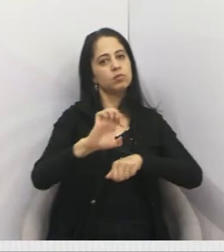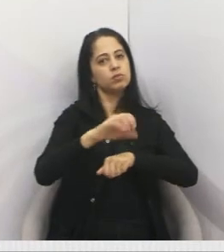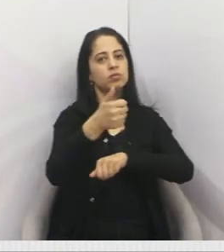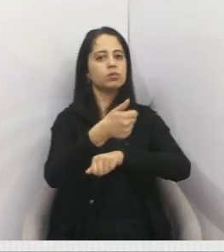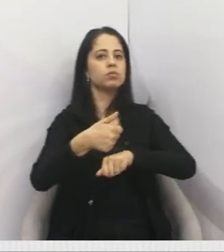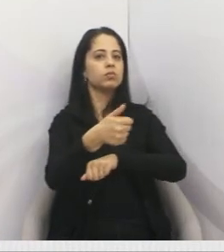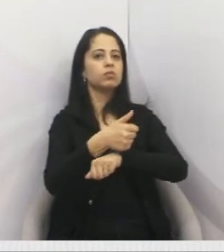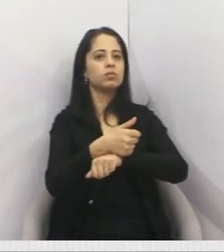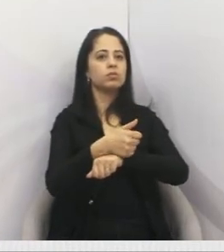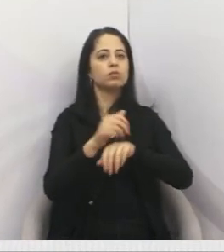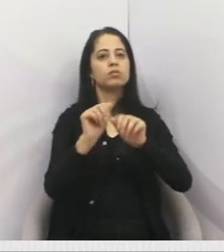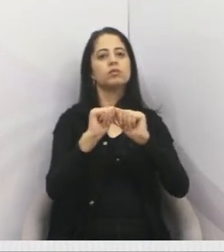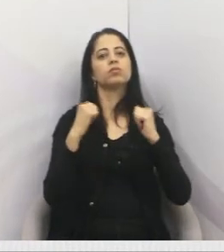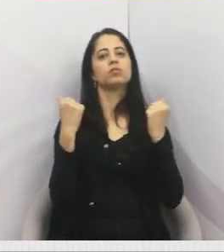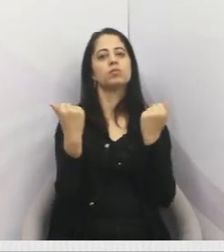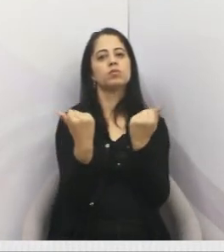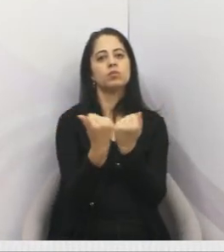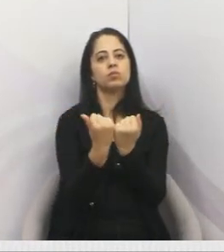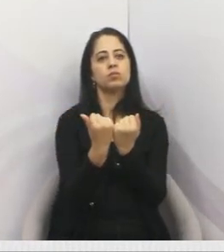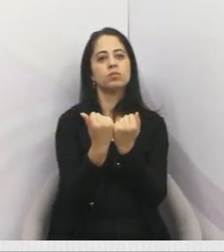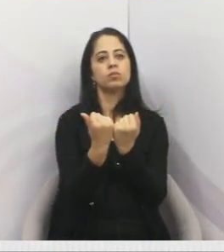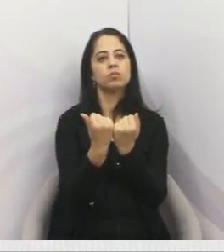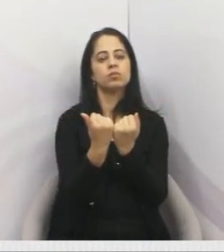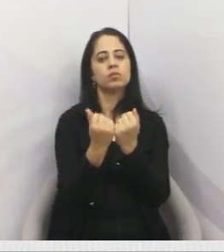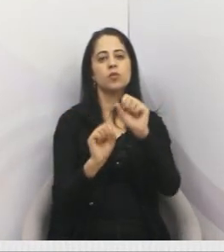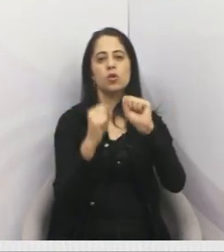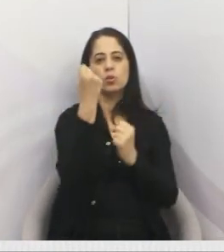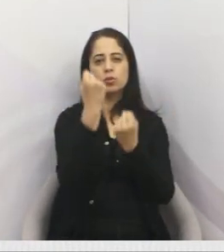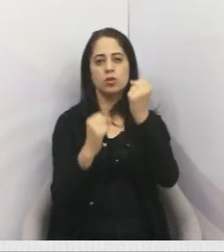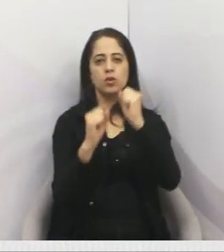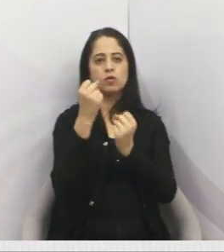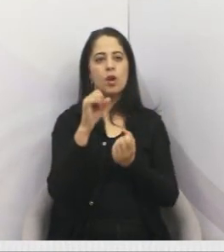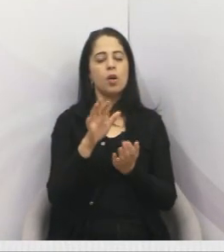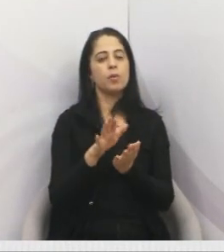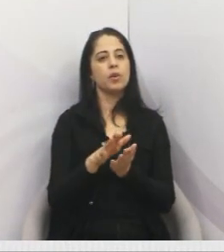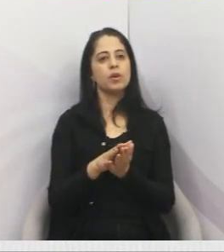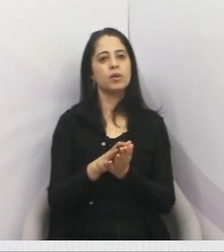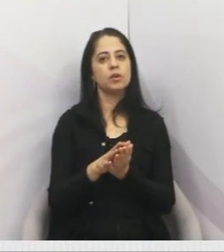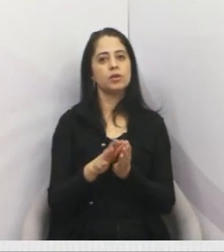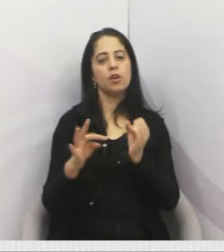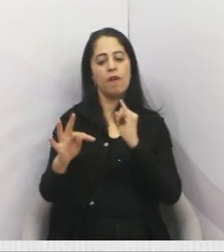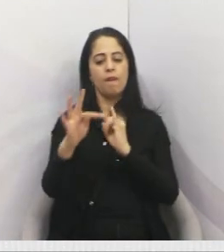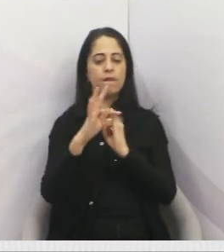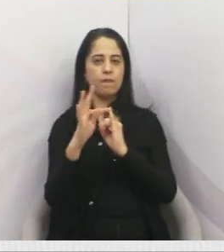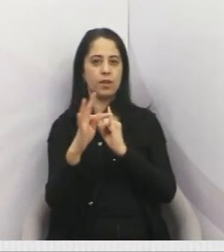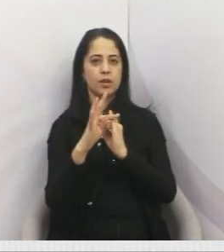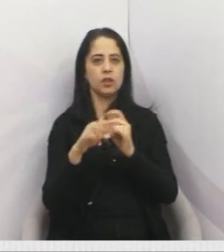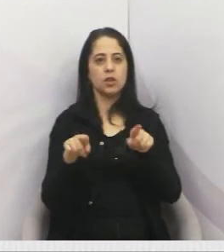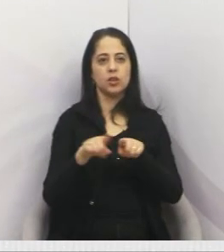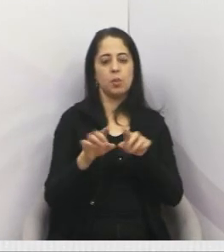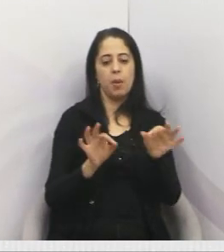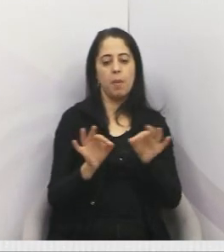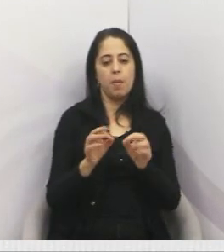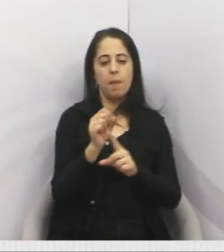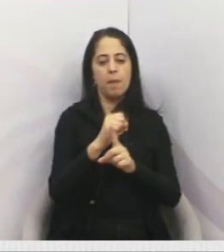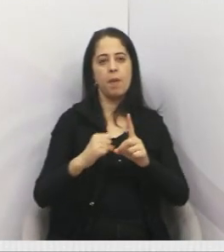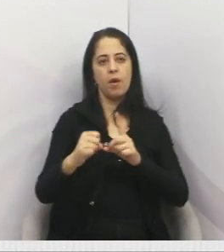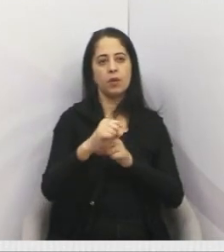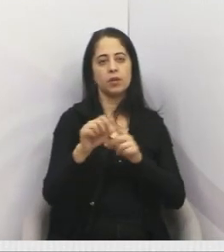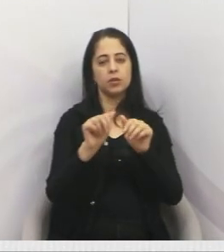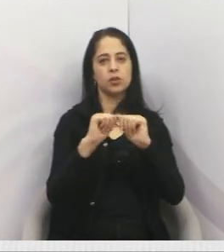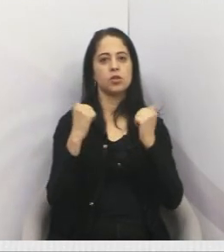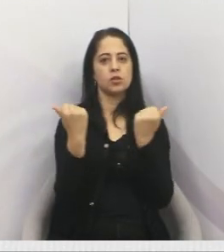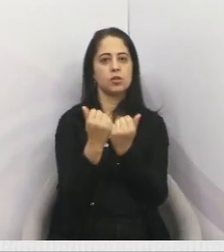entidades profissionais, Associação Comercial e Industrial, entidades acadêmicas, Instituto Federal e Organização da Sociedade Civil, Associação